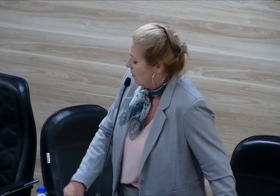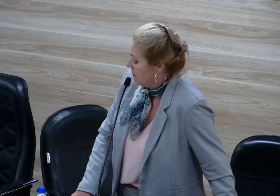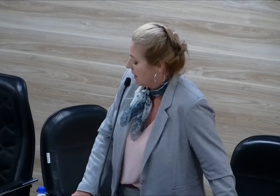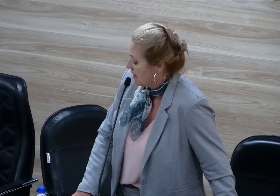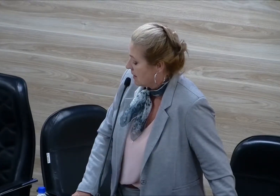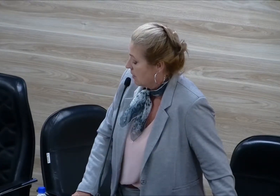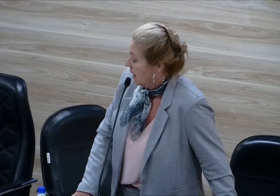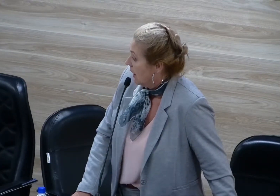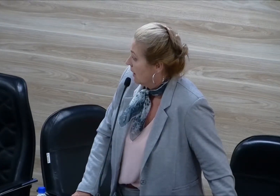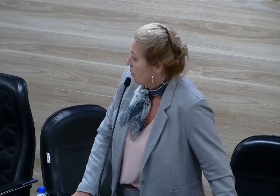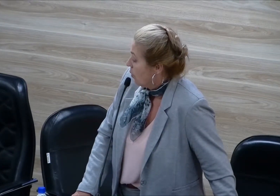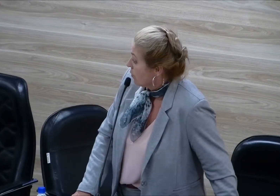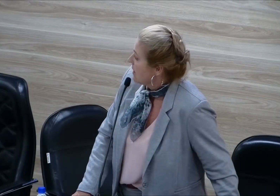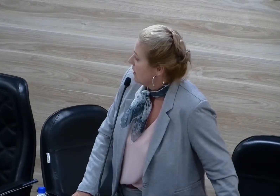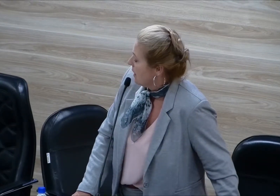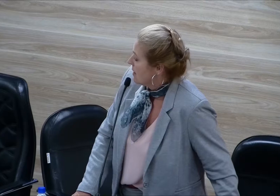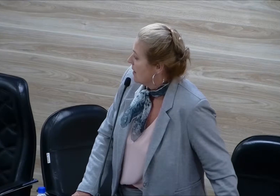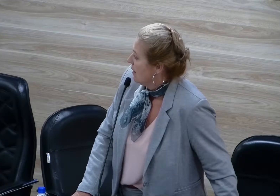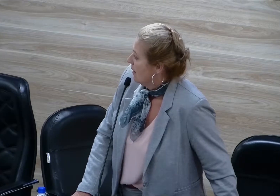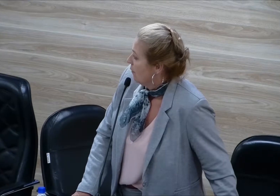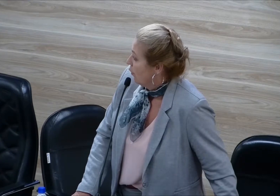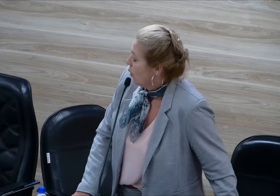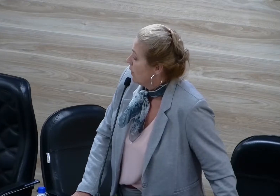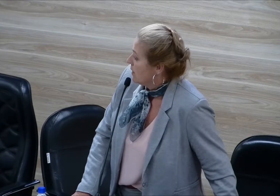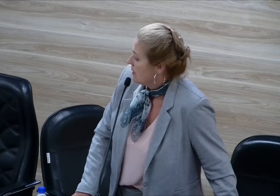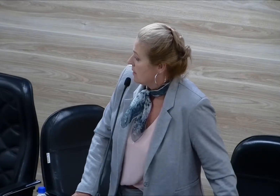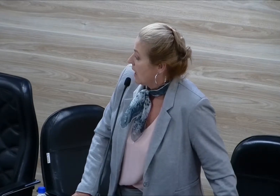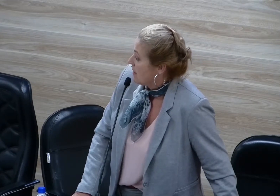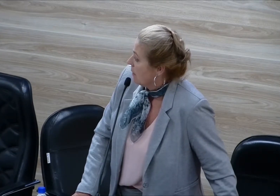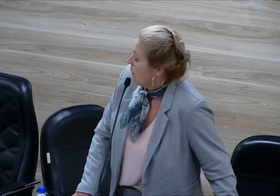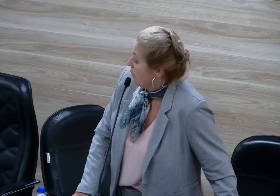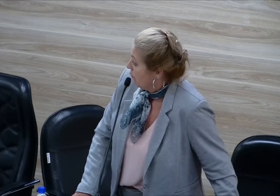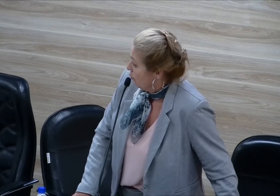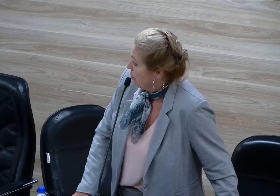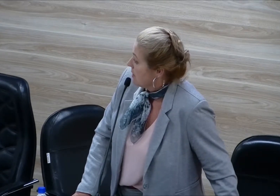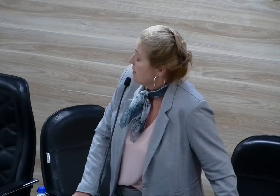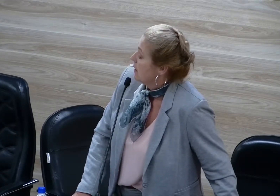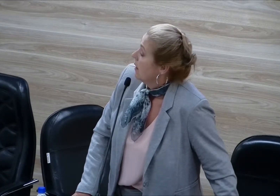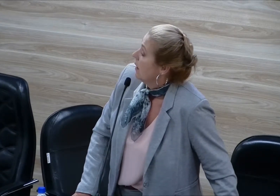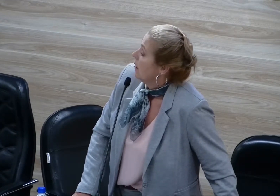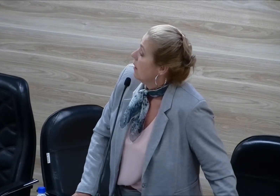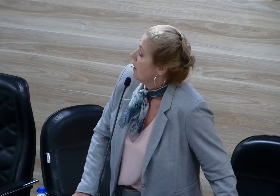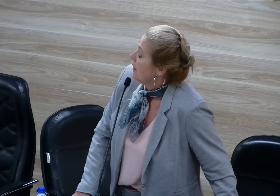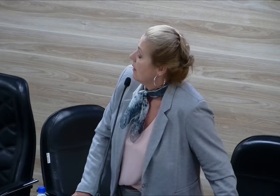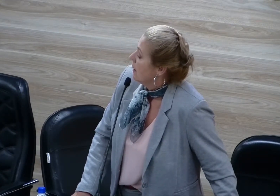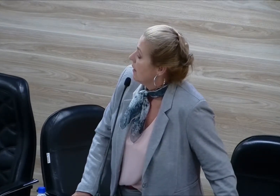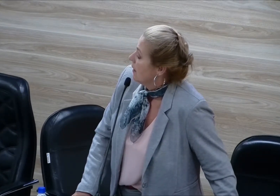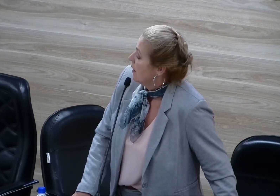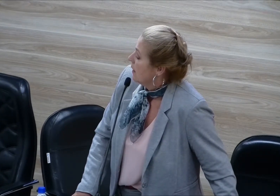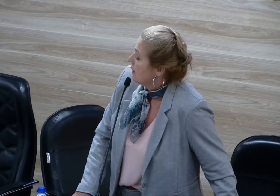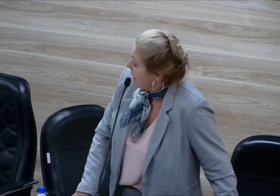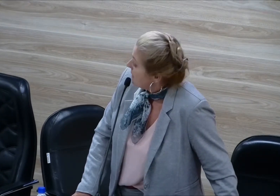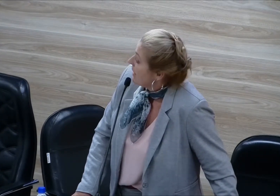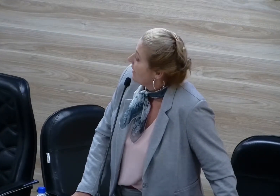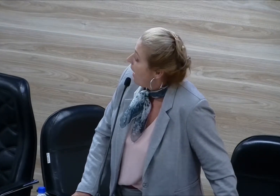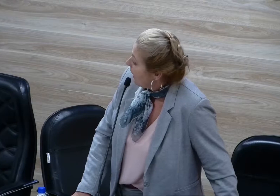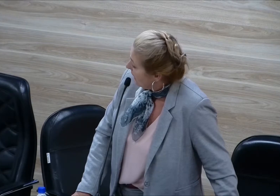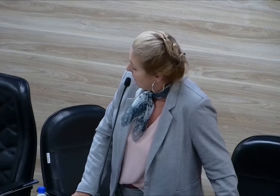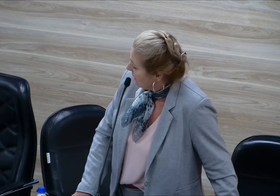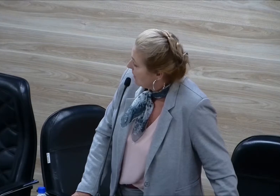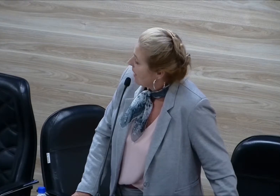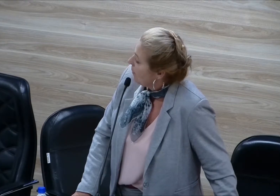essa regulamentação. Então, com certeza, flores trazem perfumes e